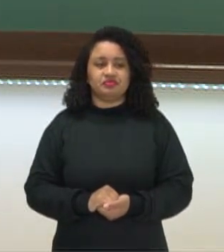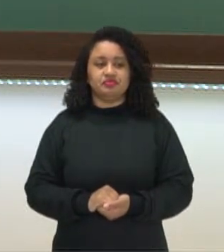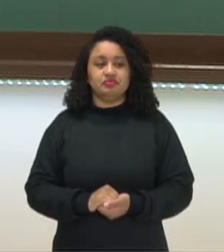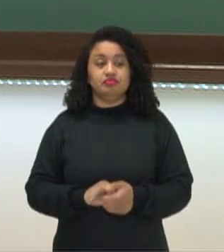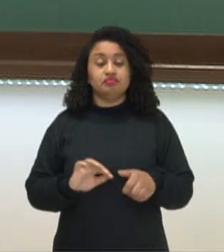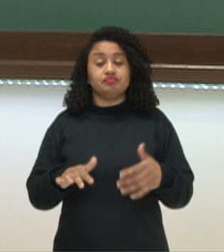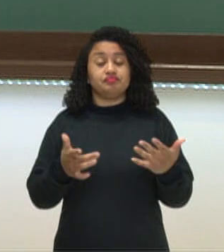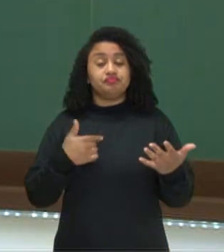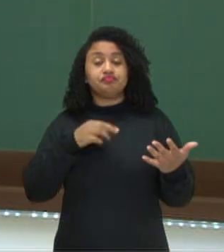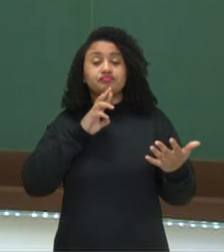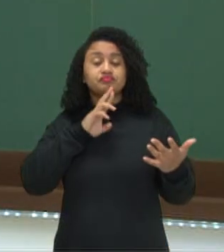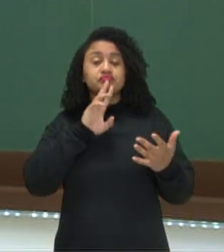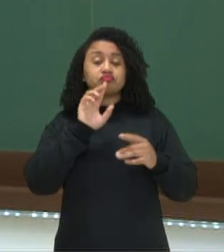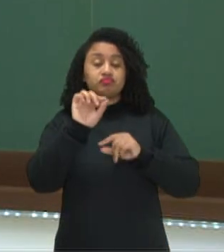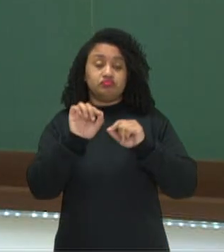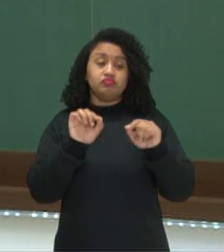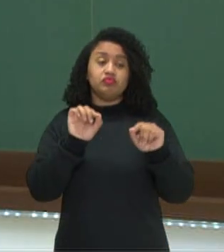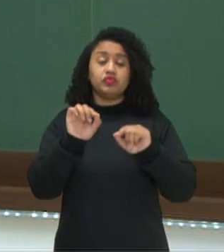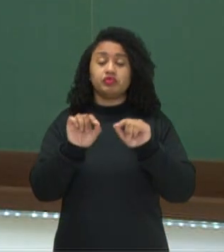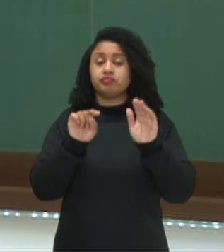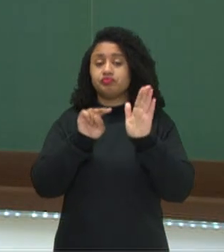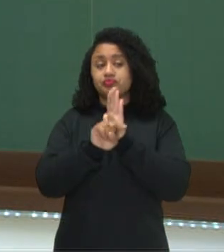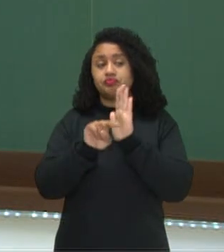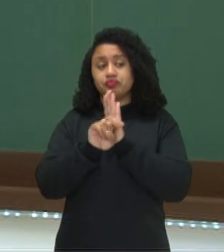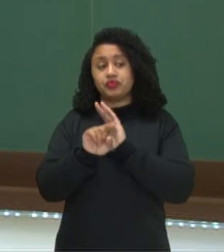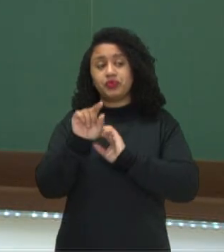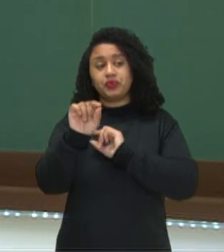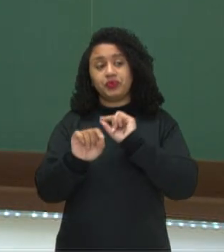Então, vamos responder as questões.